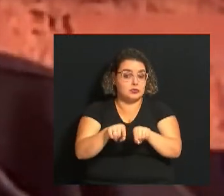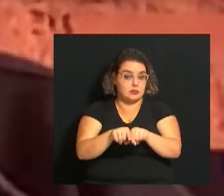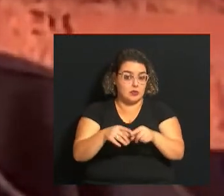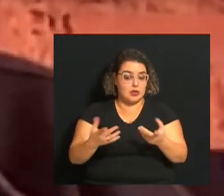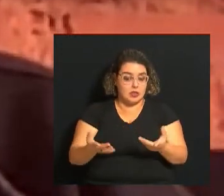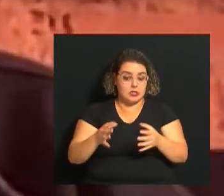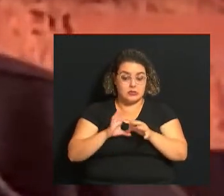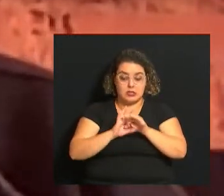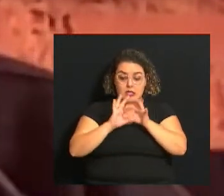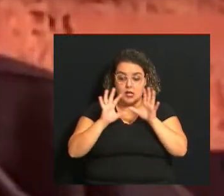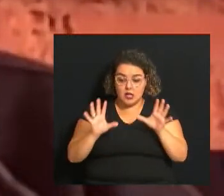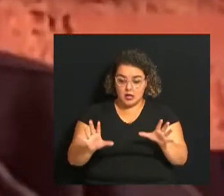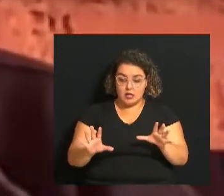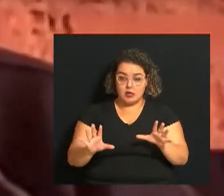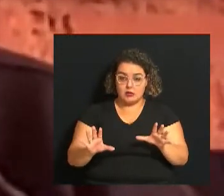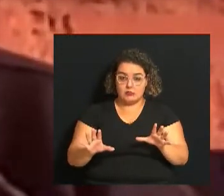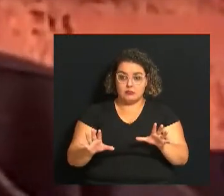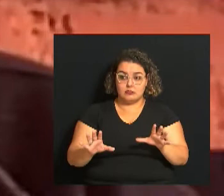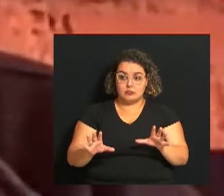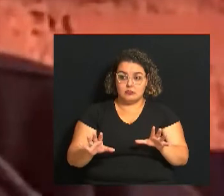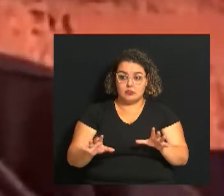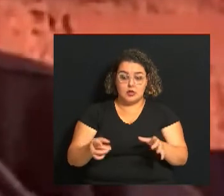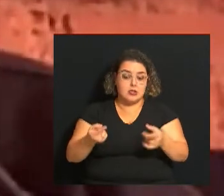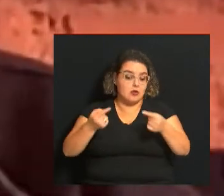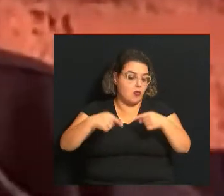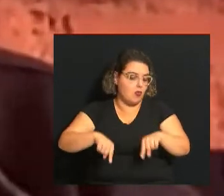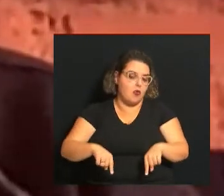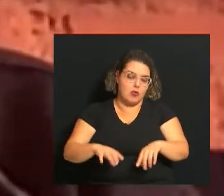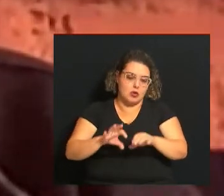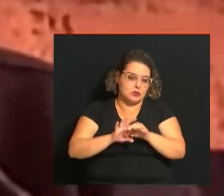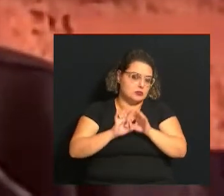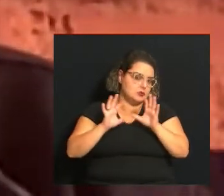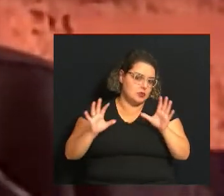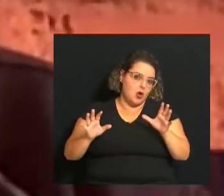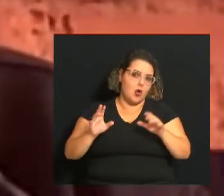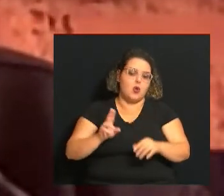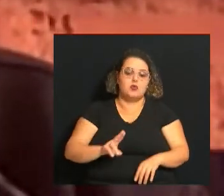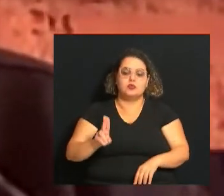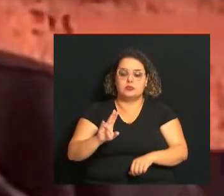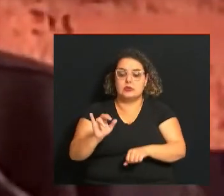liberdade propiciou aqueles que são contra a liberdade usarem essas ferramentas,